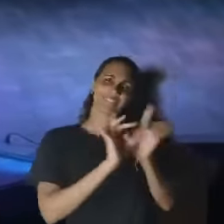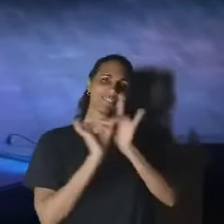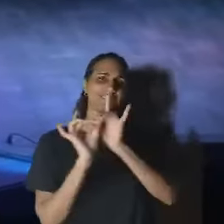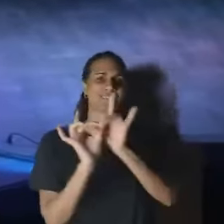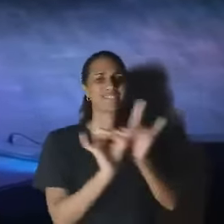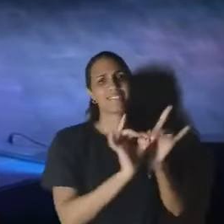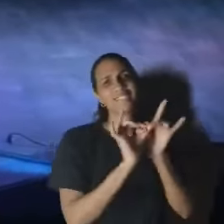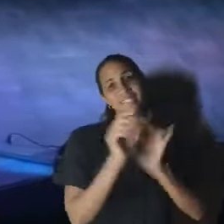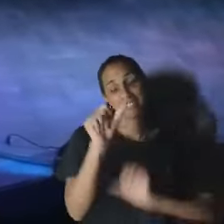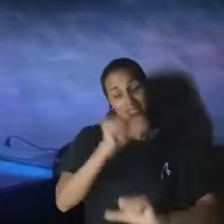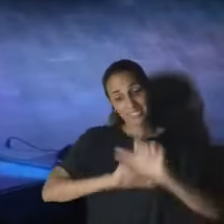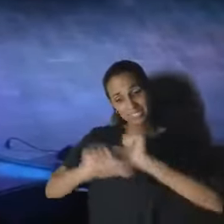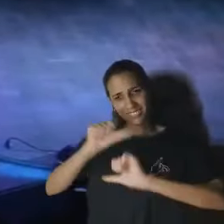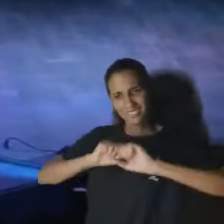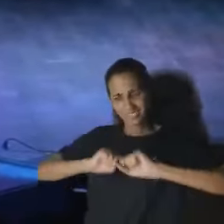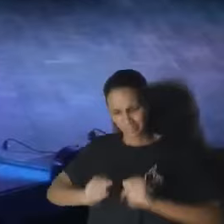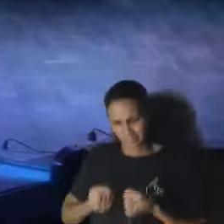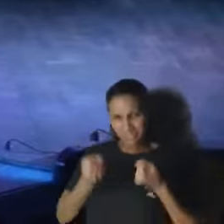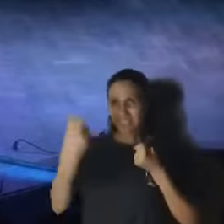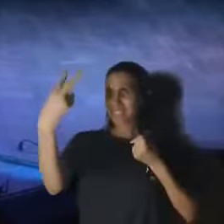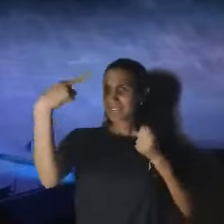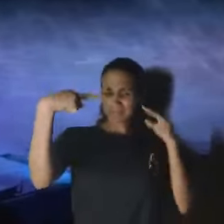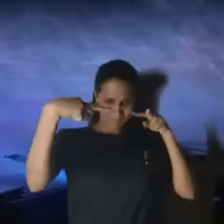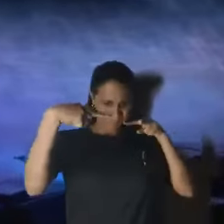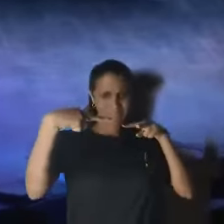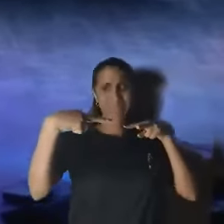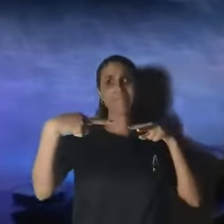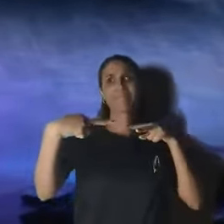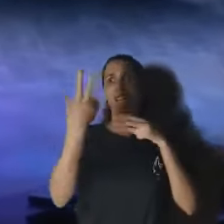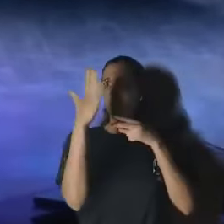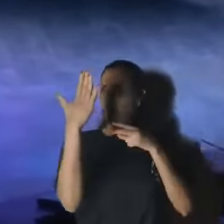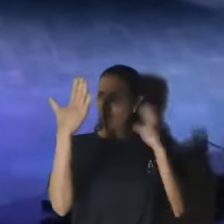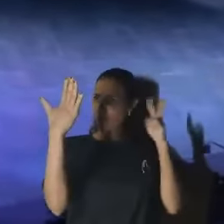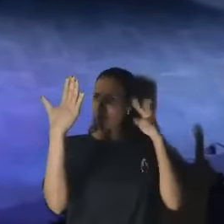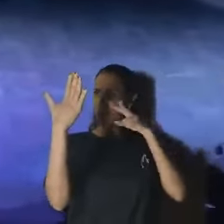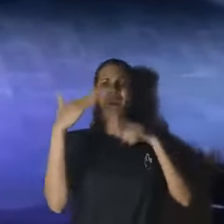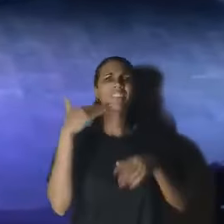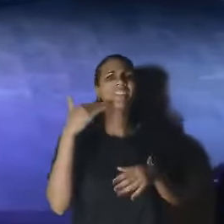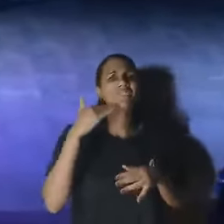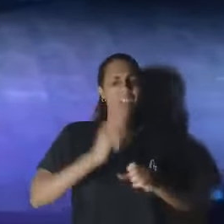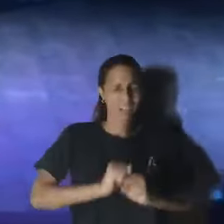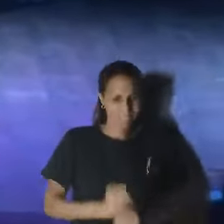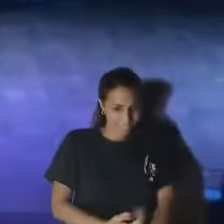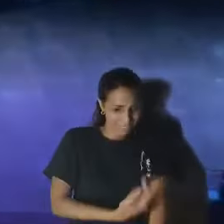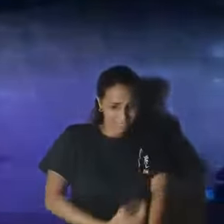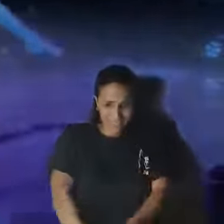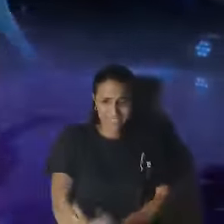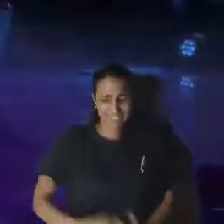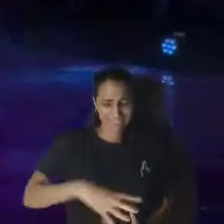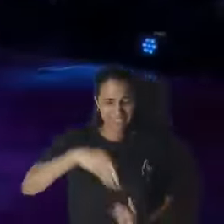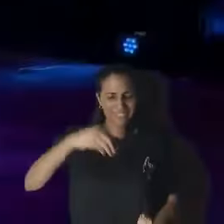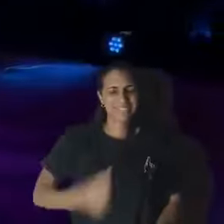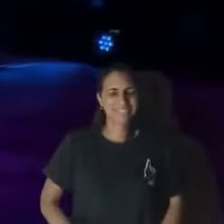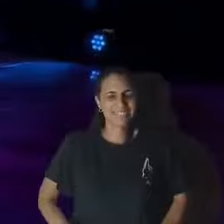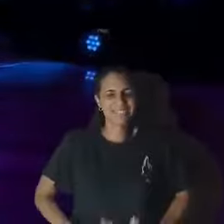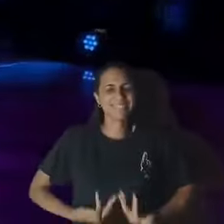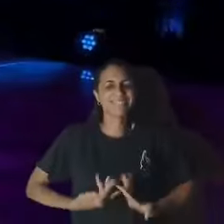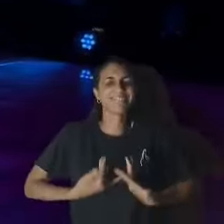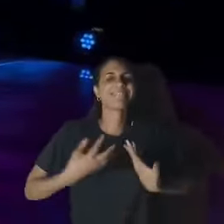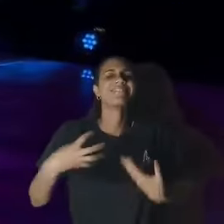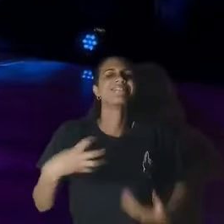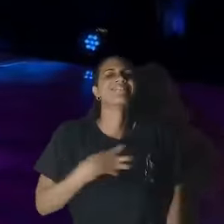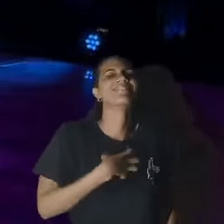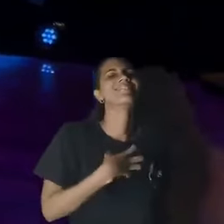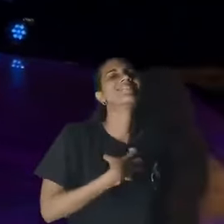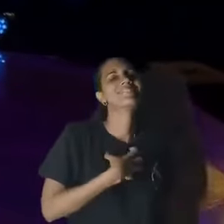Que mexe e confronta com tudo aqui dentro da gente, que causa arrepio na alma e a gente